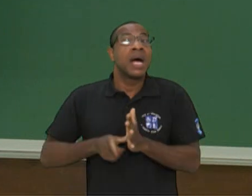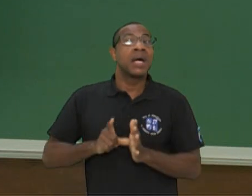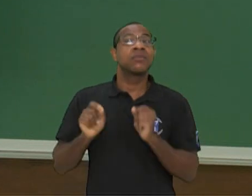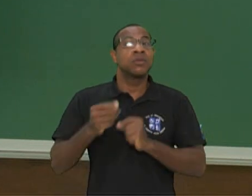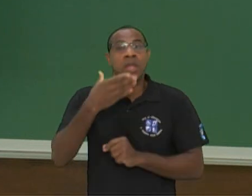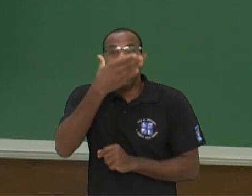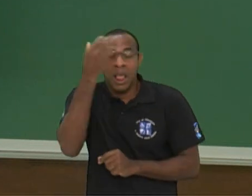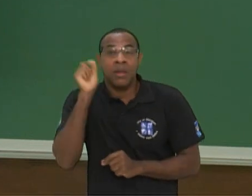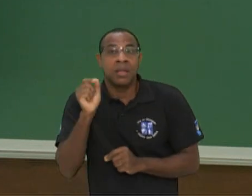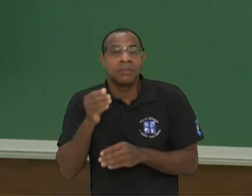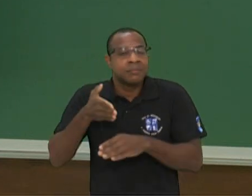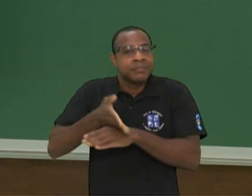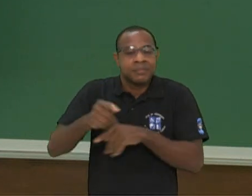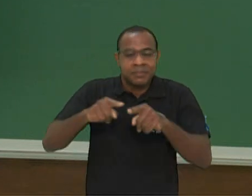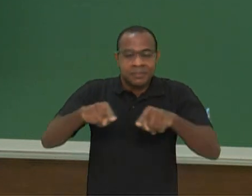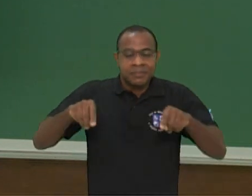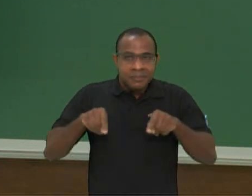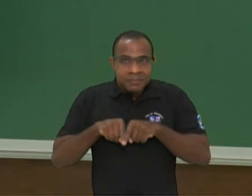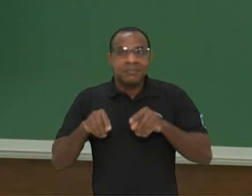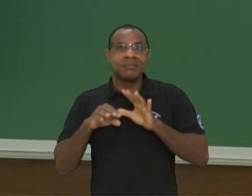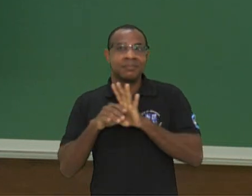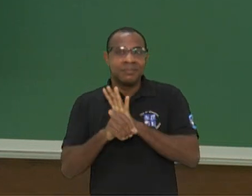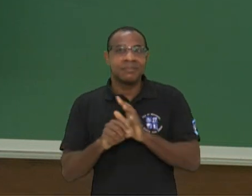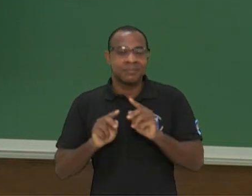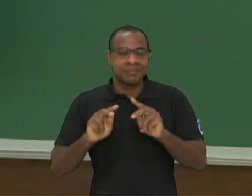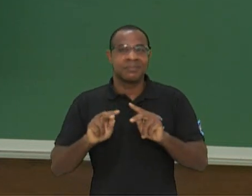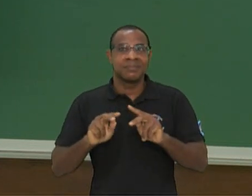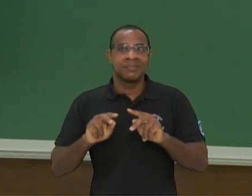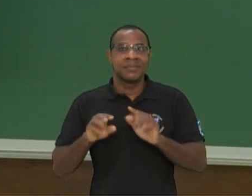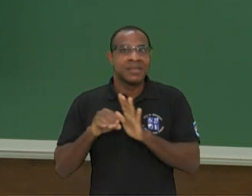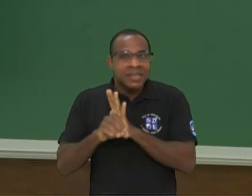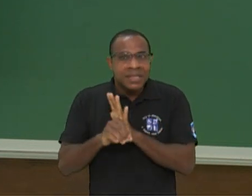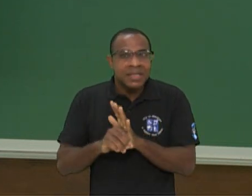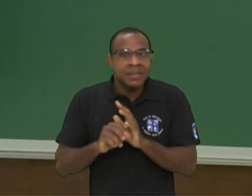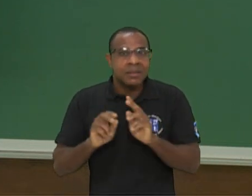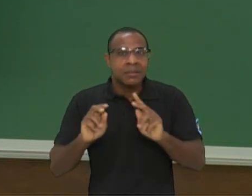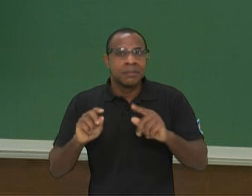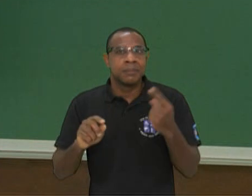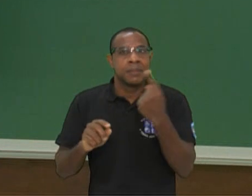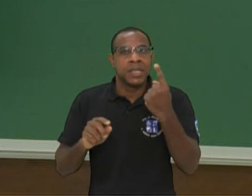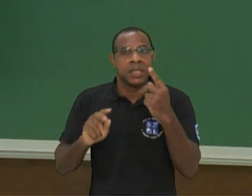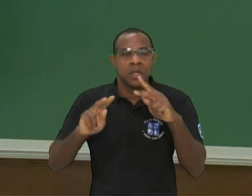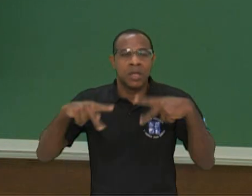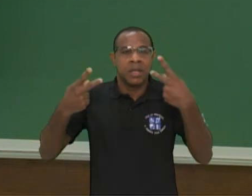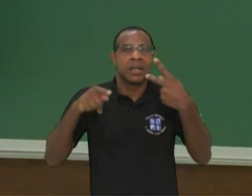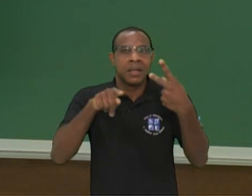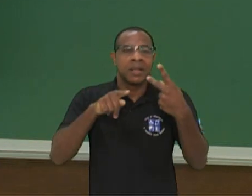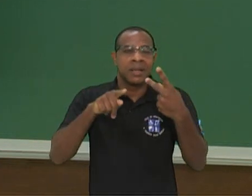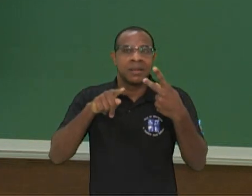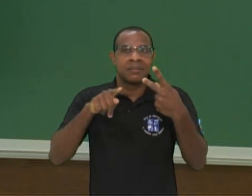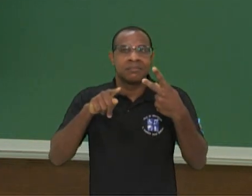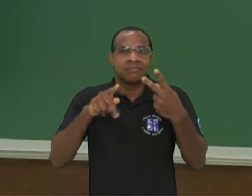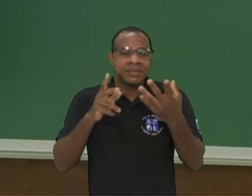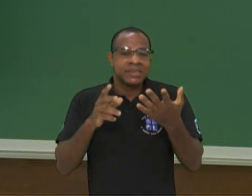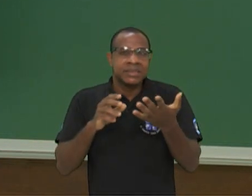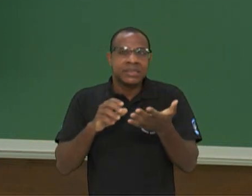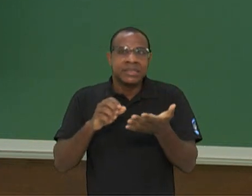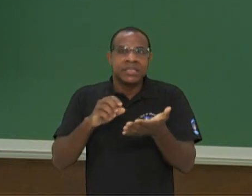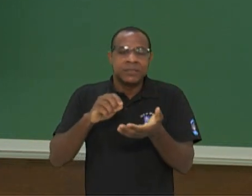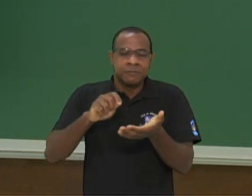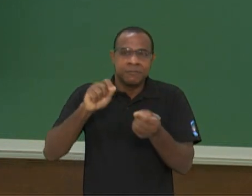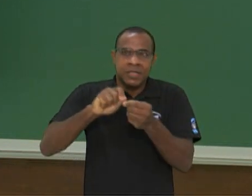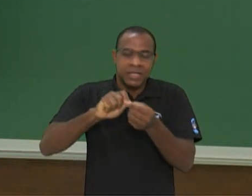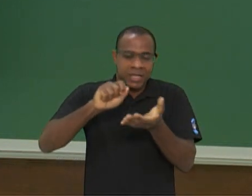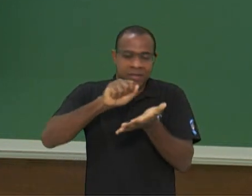clicar lá no Classroom, no primeiro link e confirmar a sua presença. Você responde o questionário, clica em enviar e pronto, a sua presença já